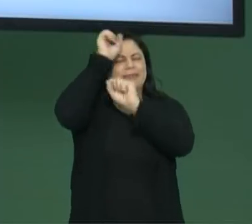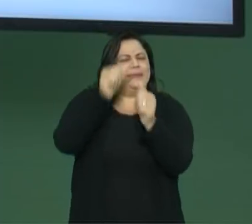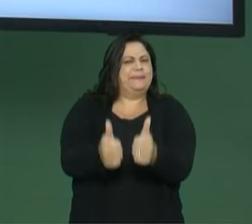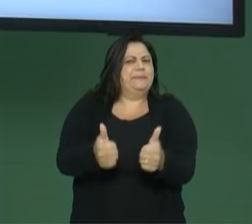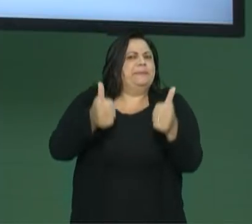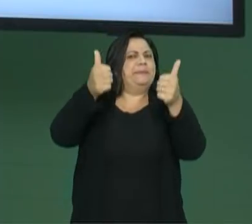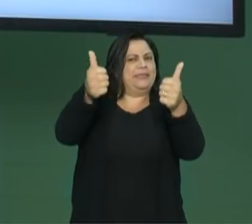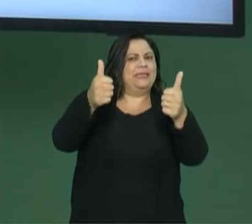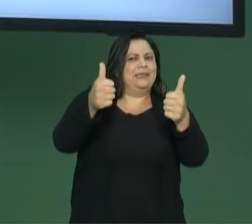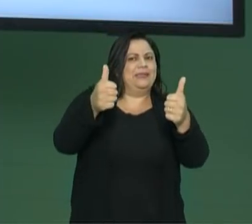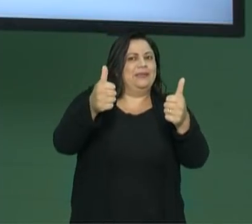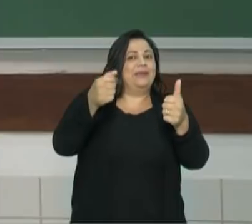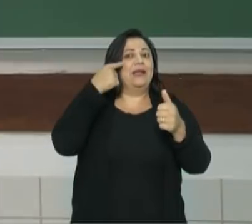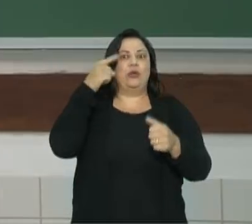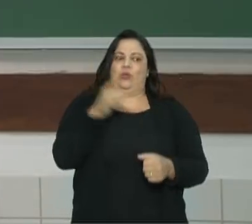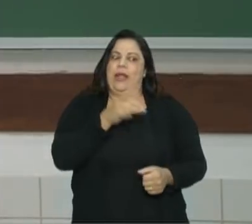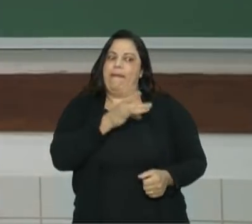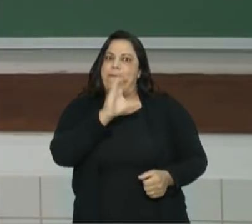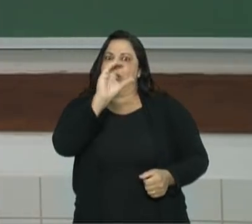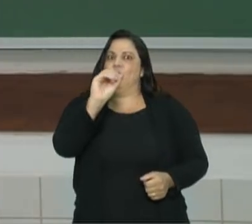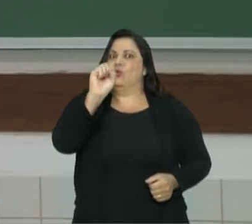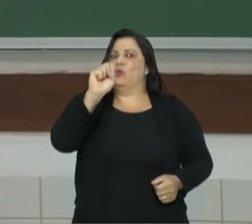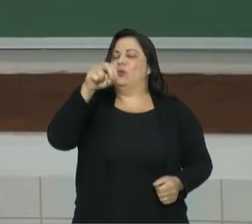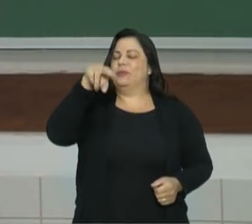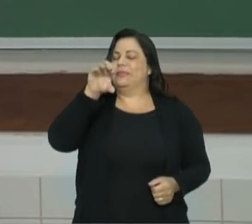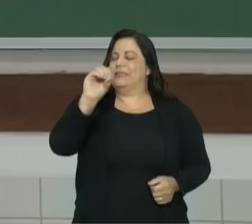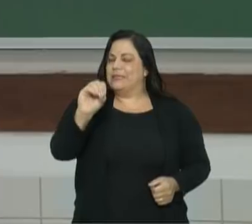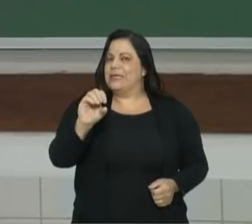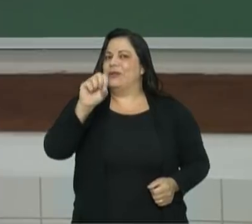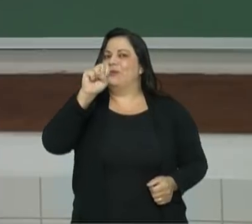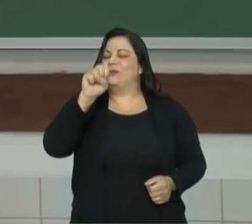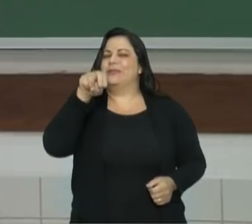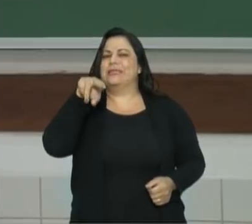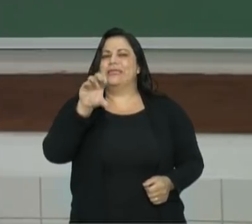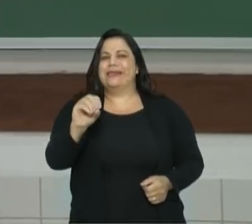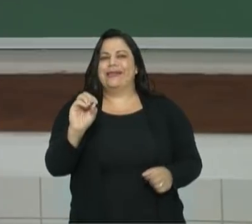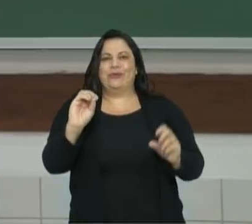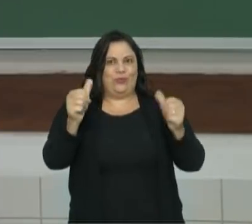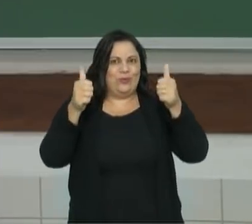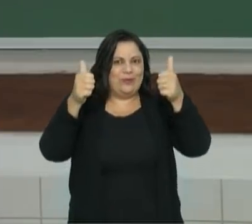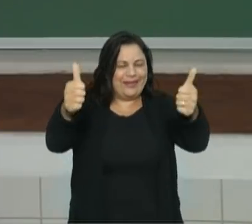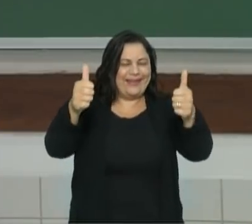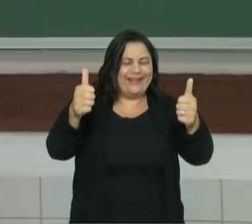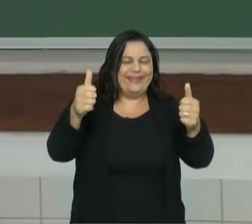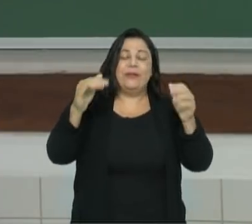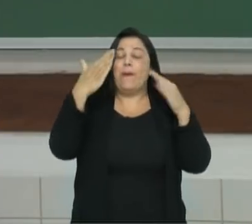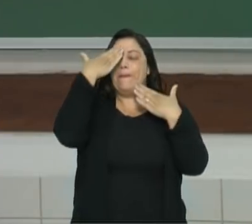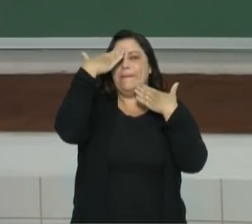cosseno e do seno aí, hein, gente? Beleza? Muito obrigado pela atenção de todos e até mais!